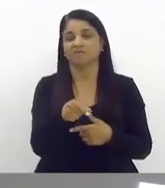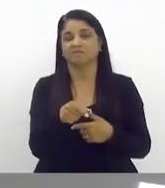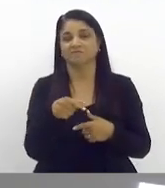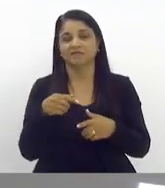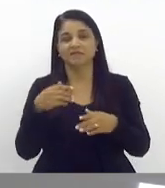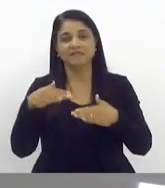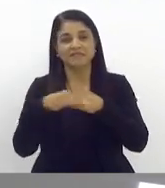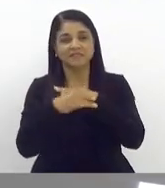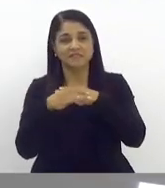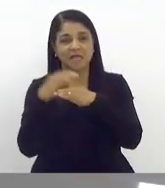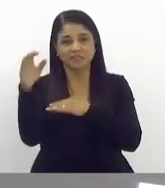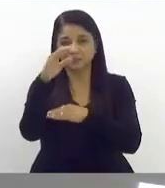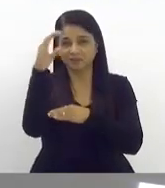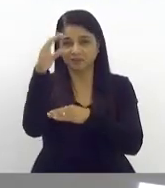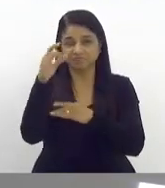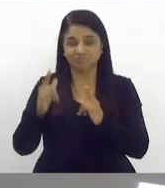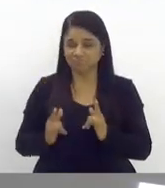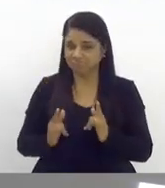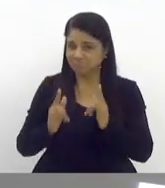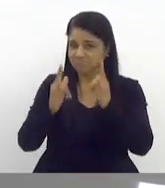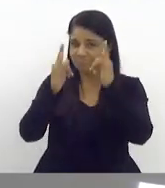prédio em estilo Art Nouveau,